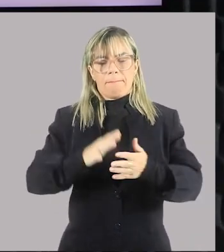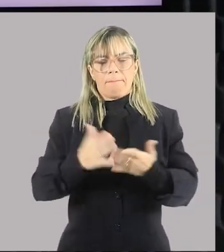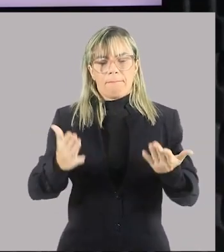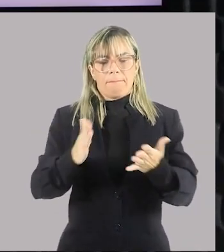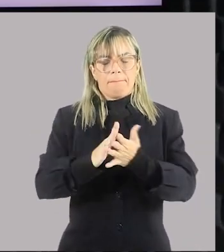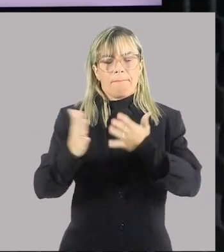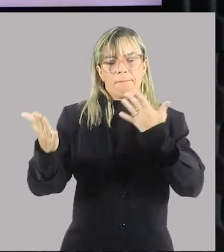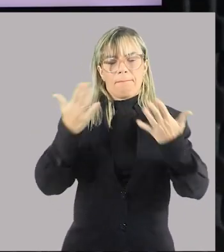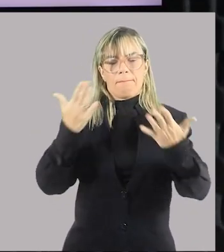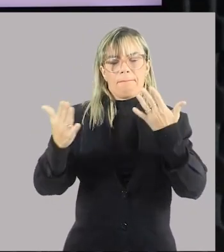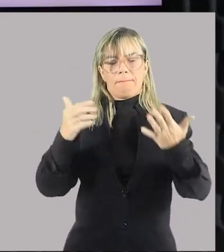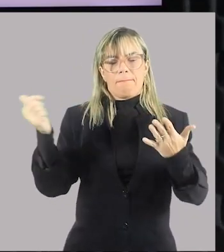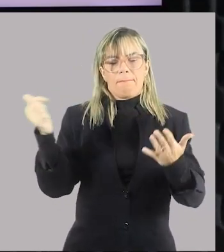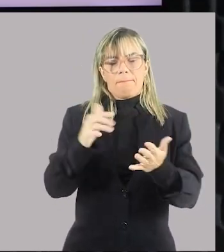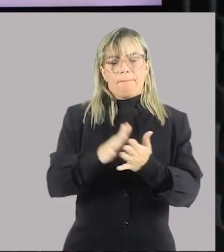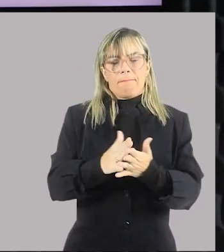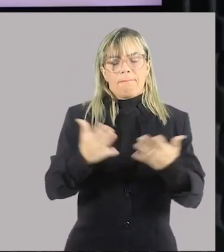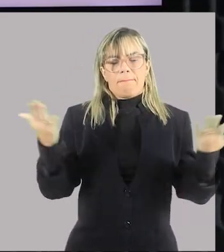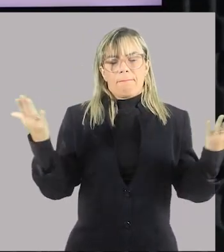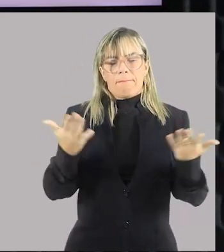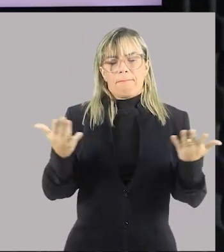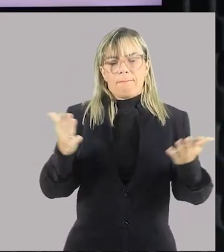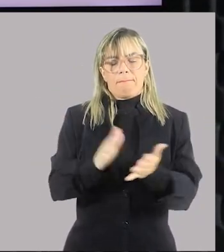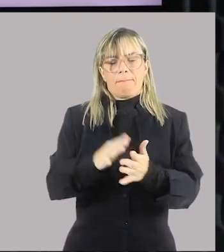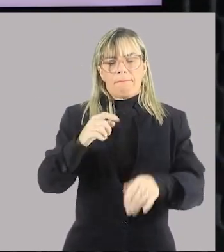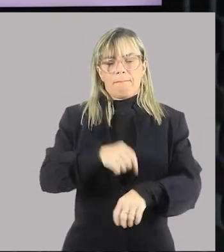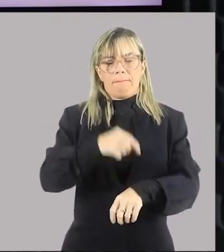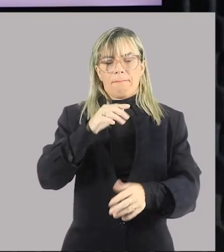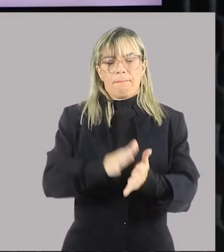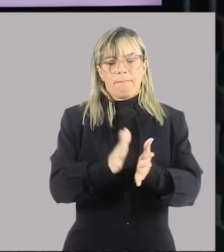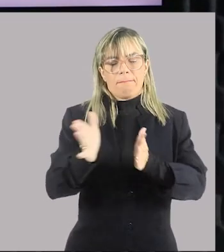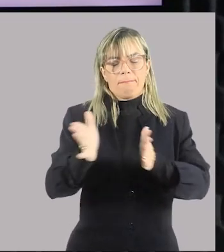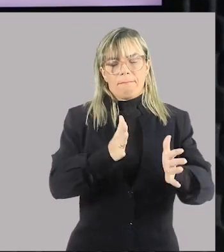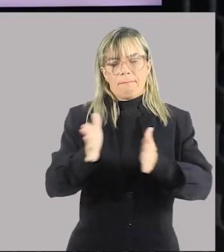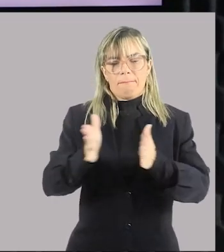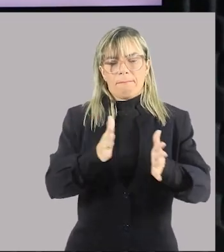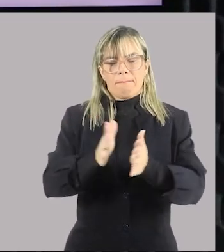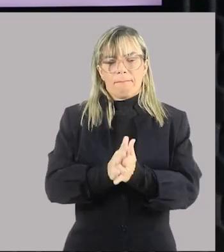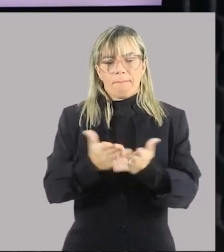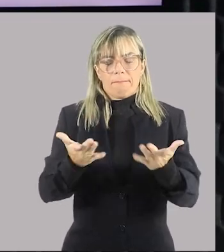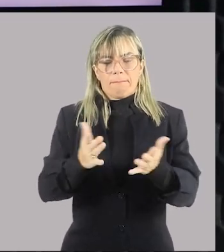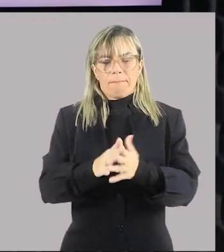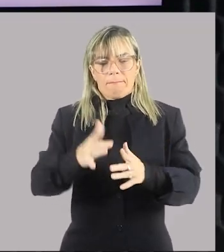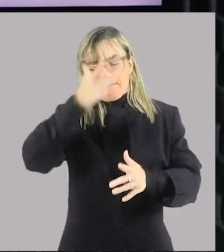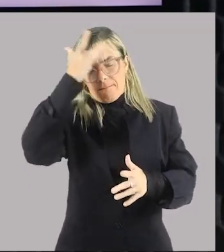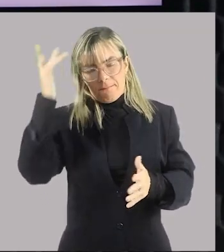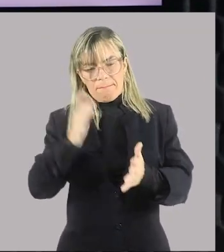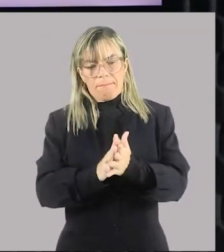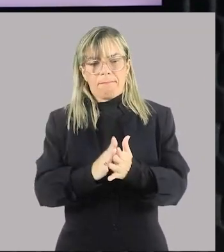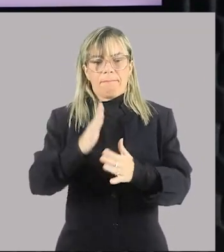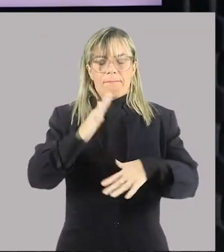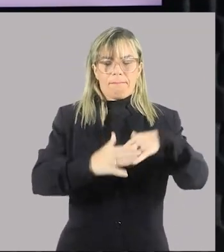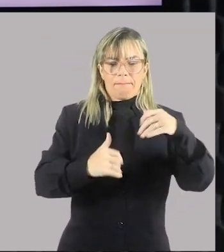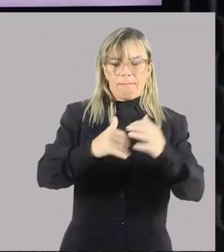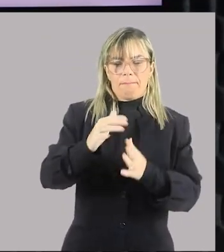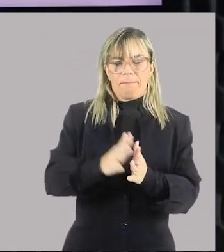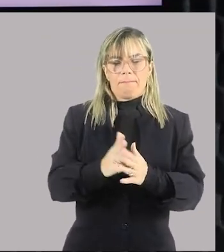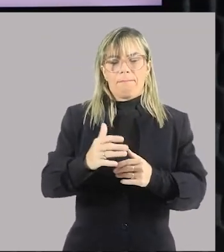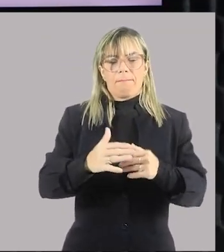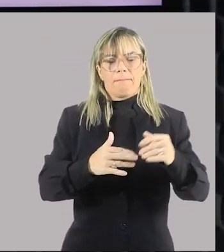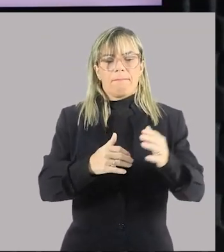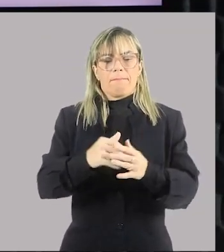lógico, né, na escala temporal, hoje nós temos muito mais mão de obra qualificada, fruto de